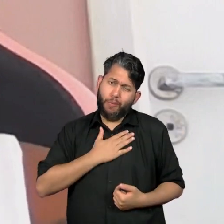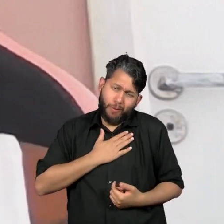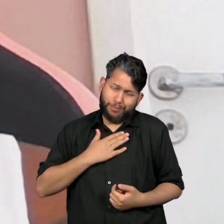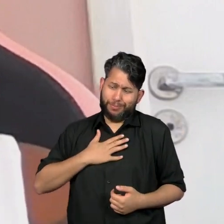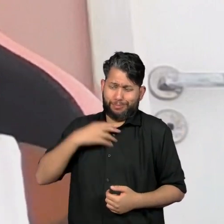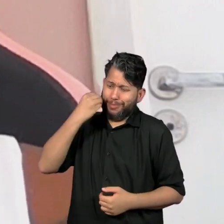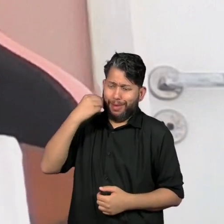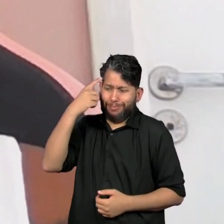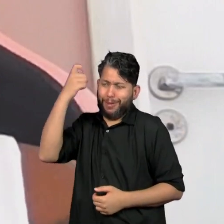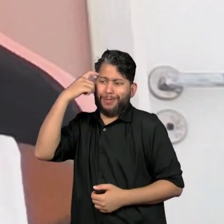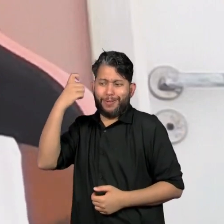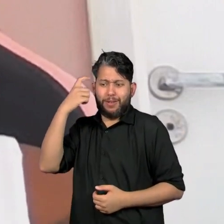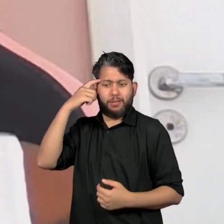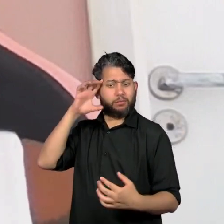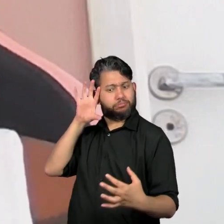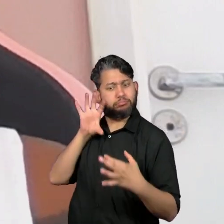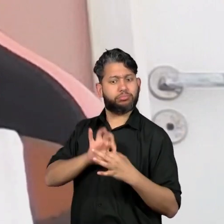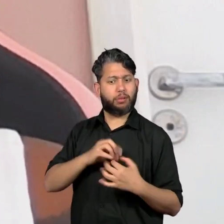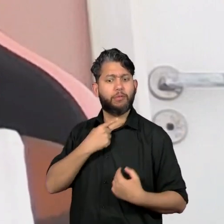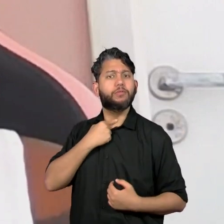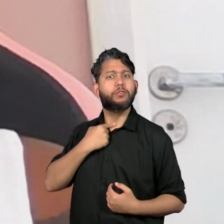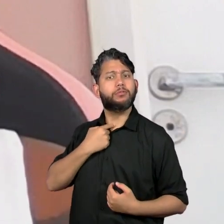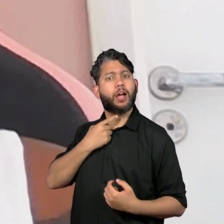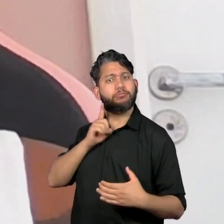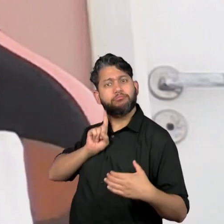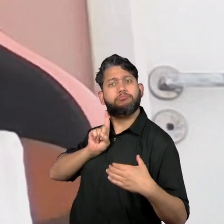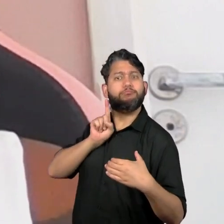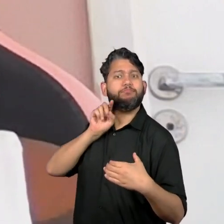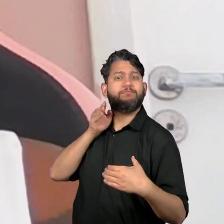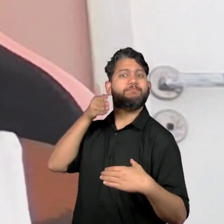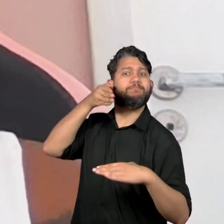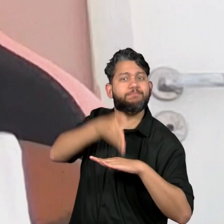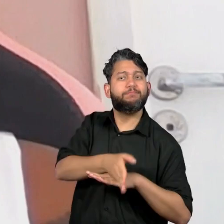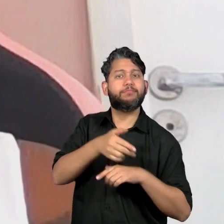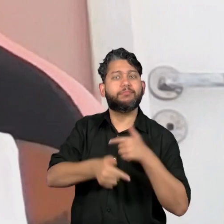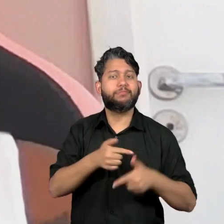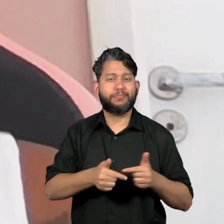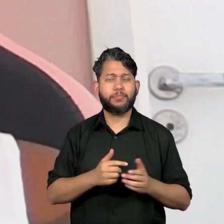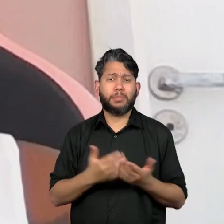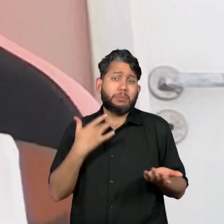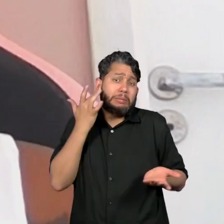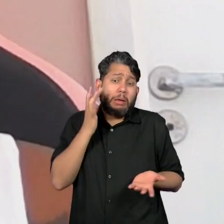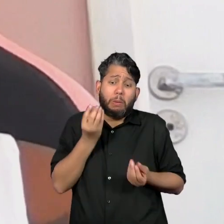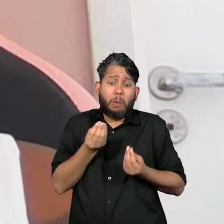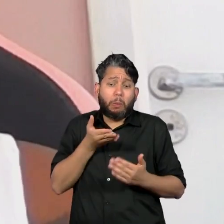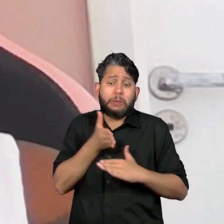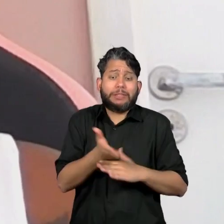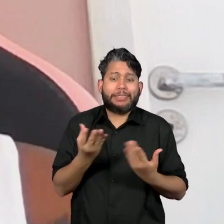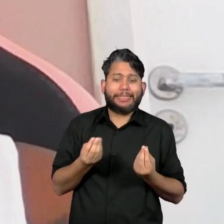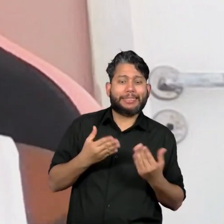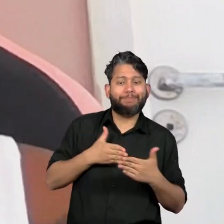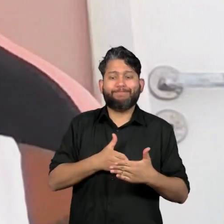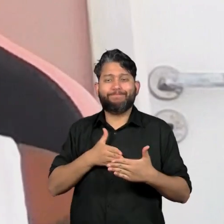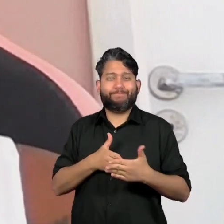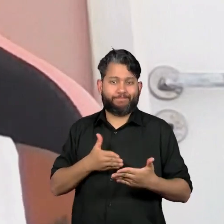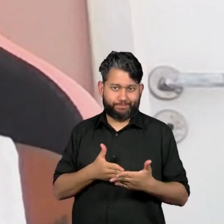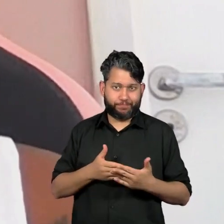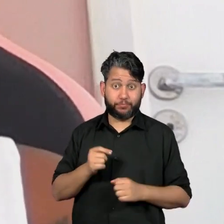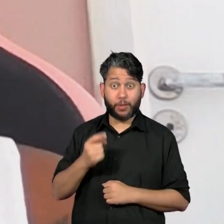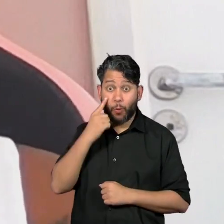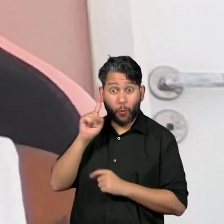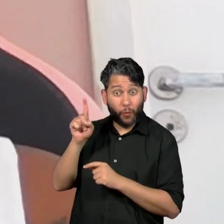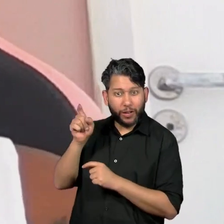todas essas minhas habilidades. E eu não sabia como fazer, e a partir dessa experiência, né, assistindo